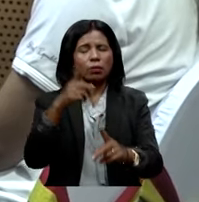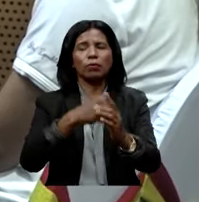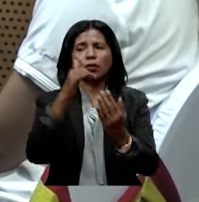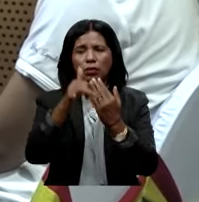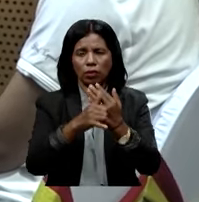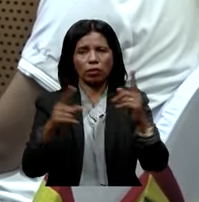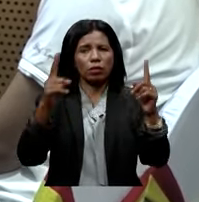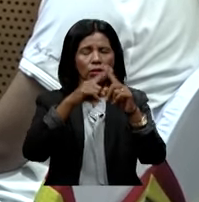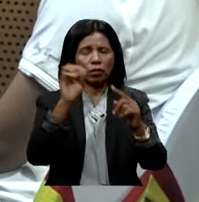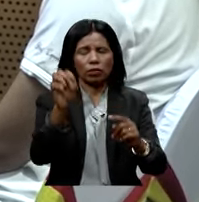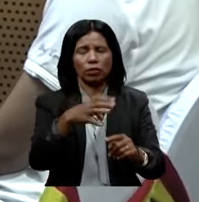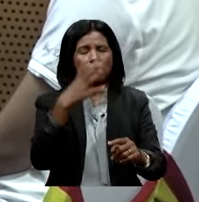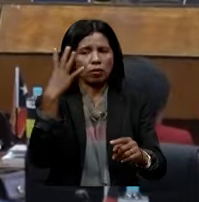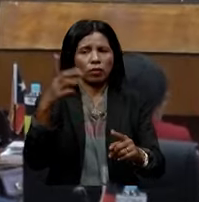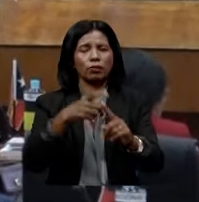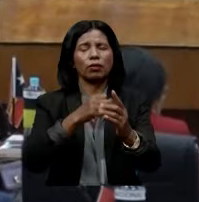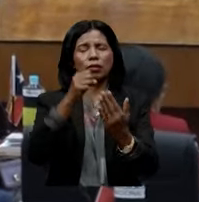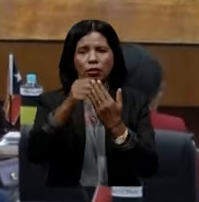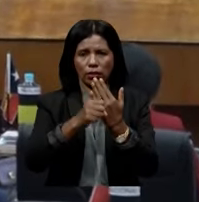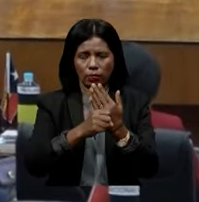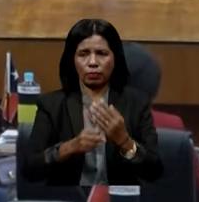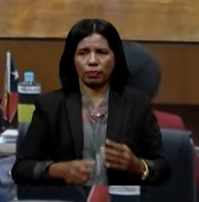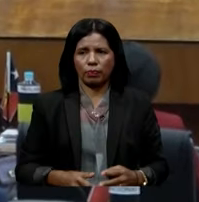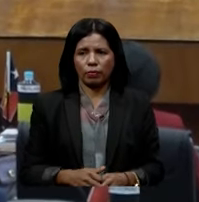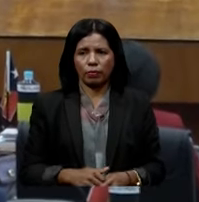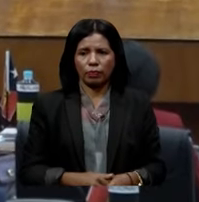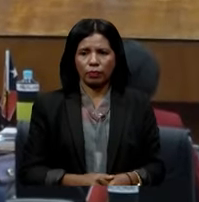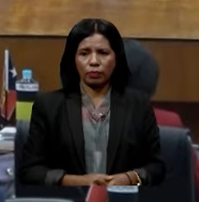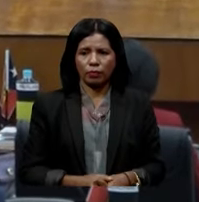Toloron São Lourenço Lima Fulan Setembro. Adriano Verdial, Marito da Costa, GMN.